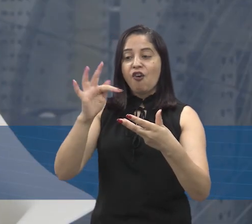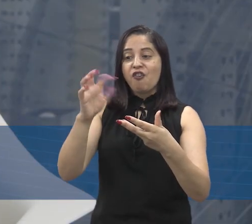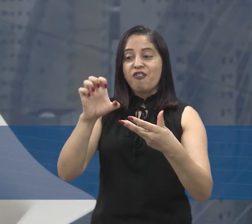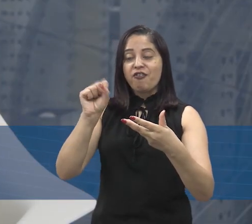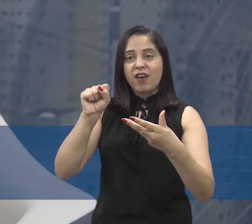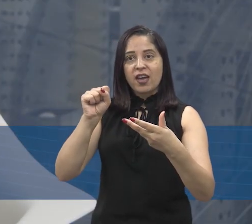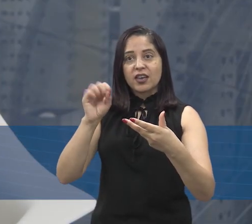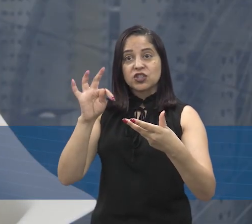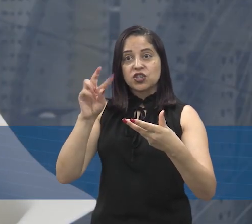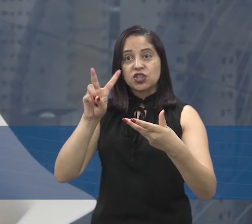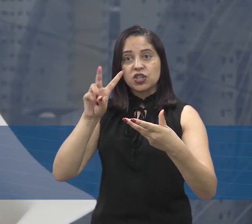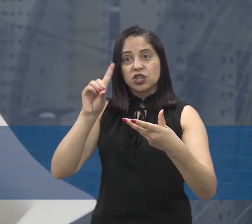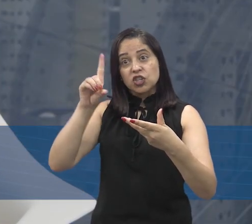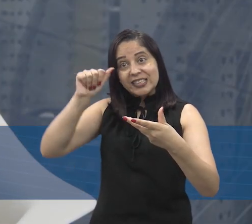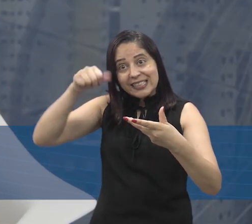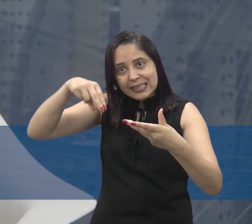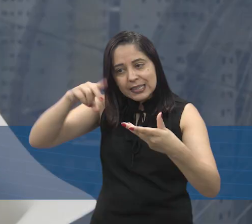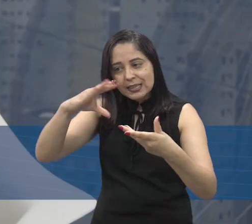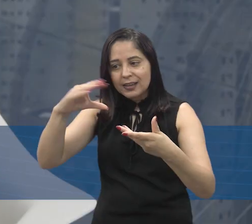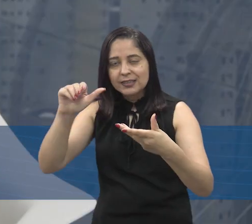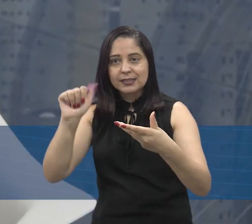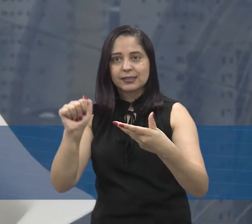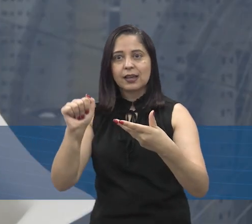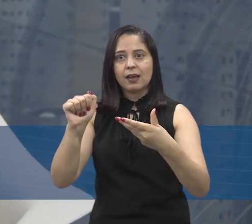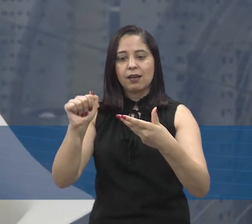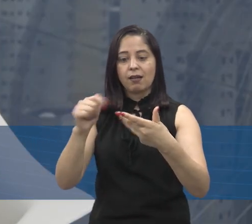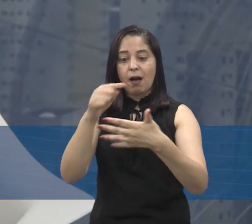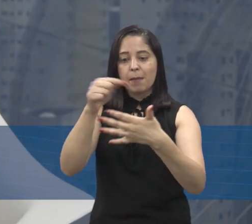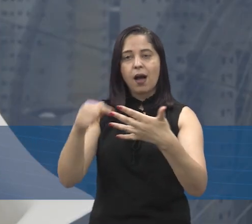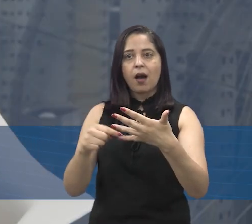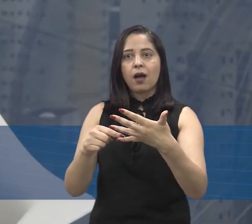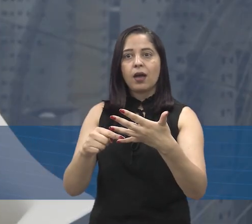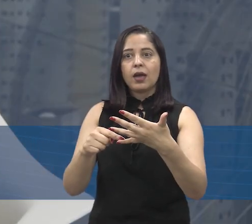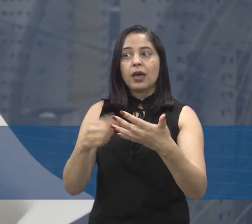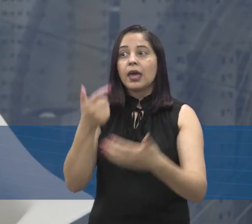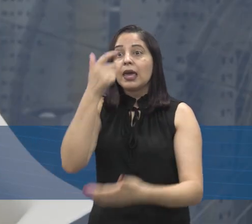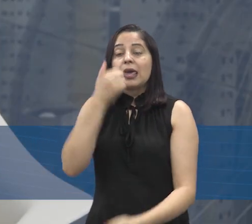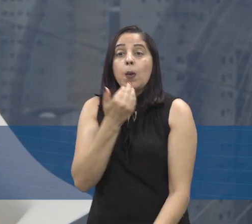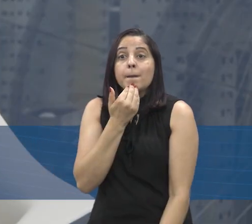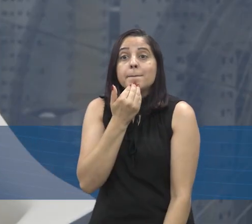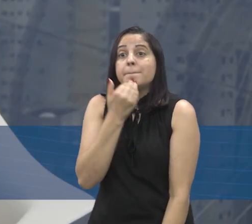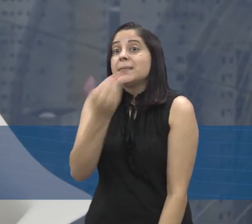internacional. E o que foi mais solicitado naquele momento era o Fest Música,